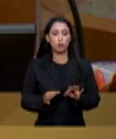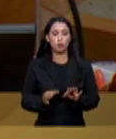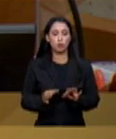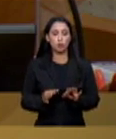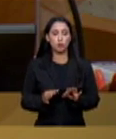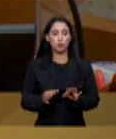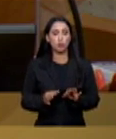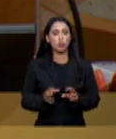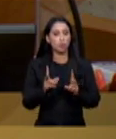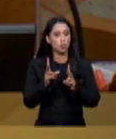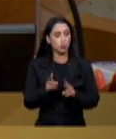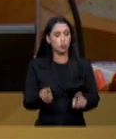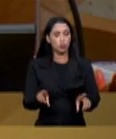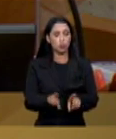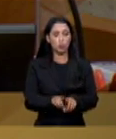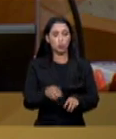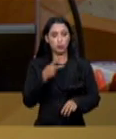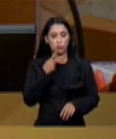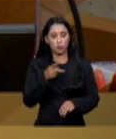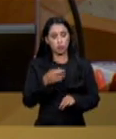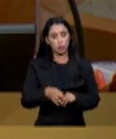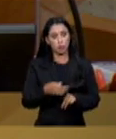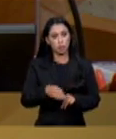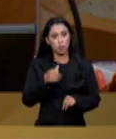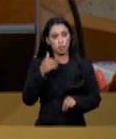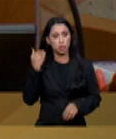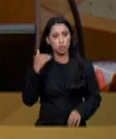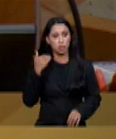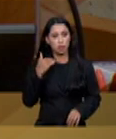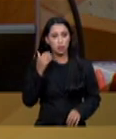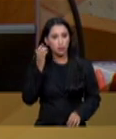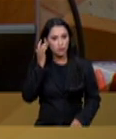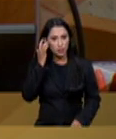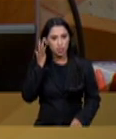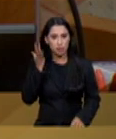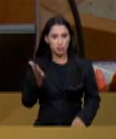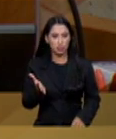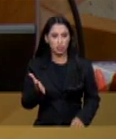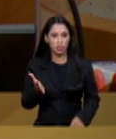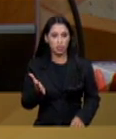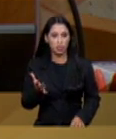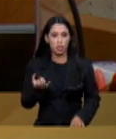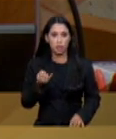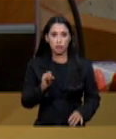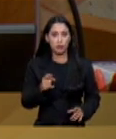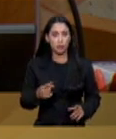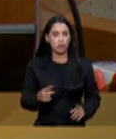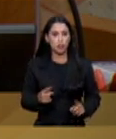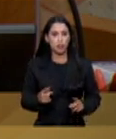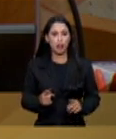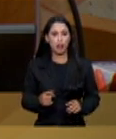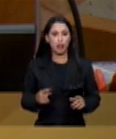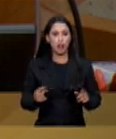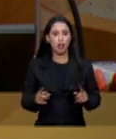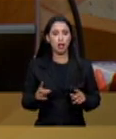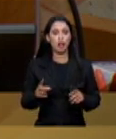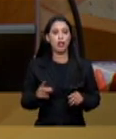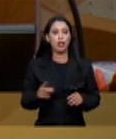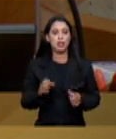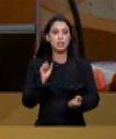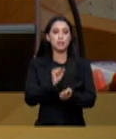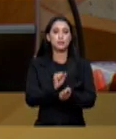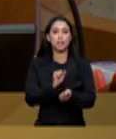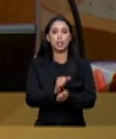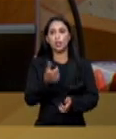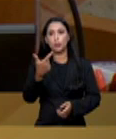pela ministra Carmen Lúcia. Presidente, para facilitar, porque eu vejo que daqui a pouco nós vamos ficar com empate aqui e ter que